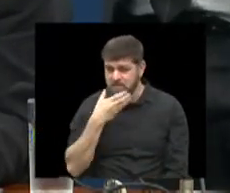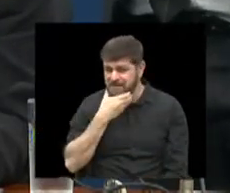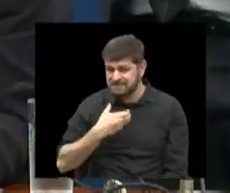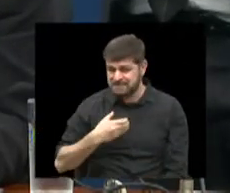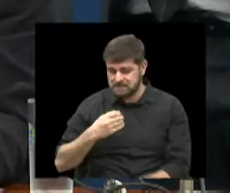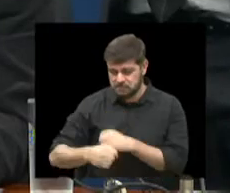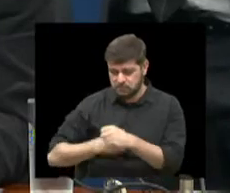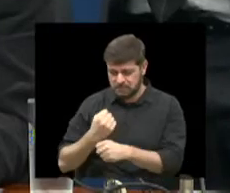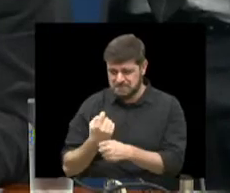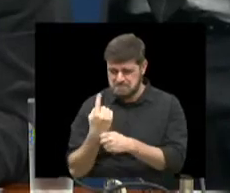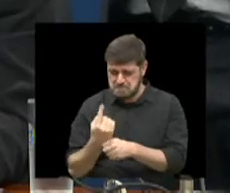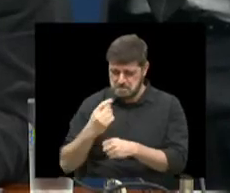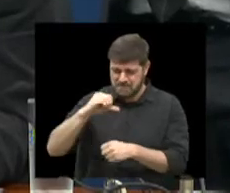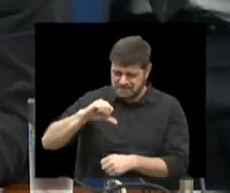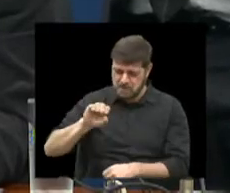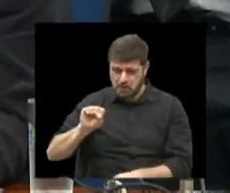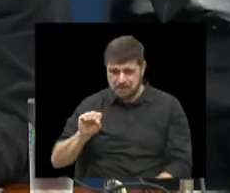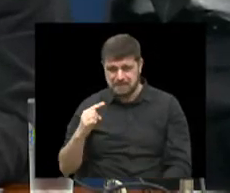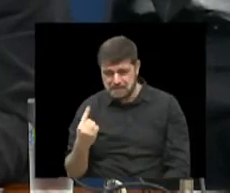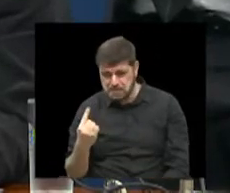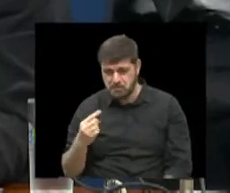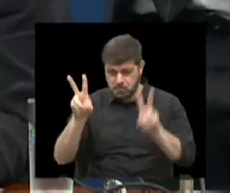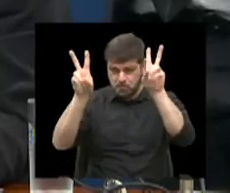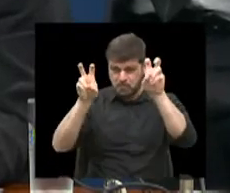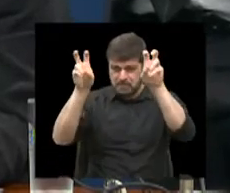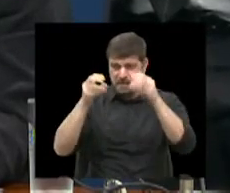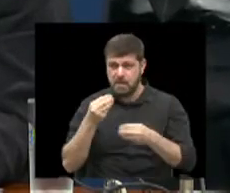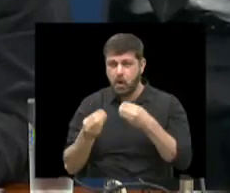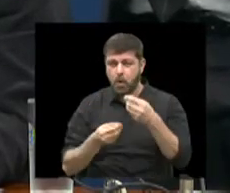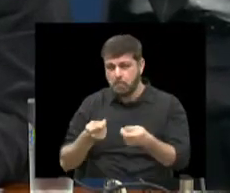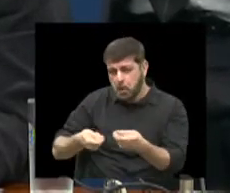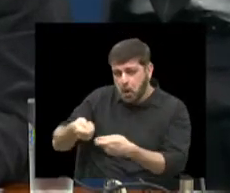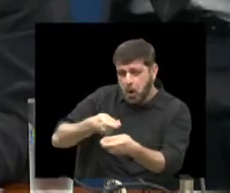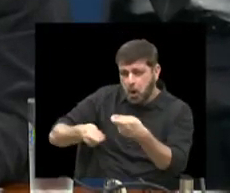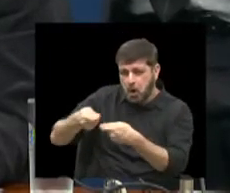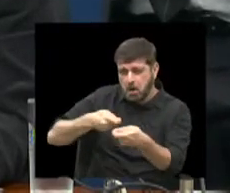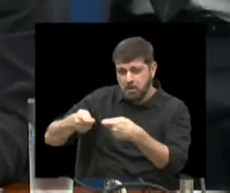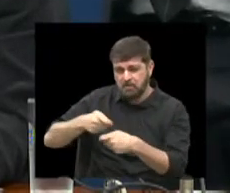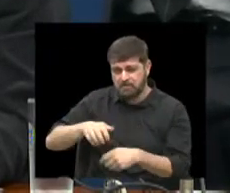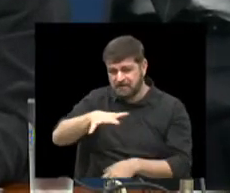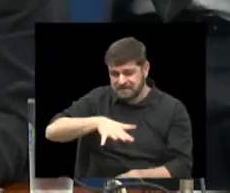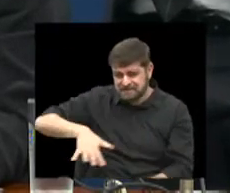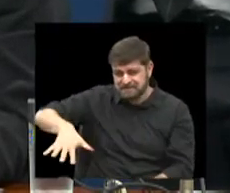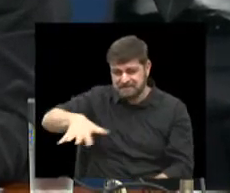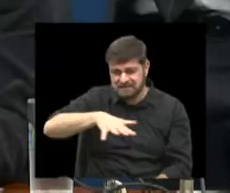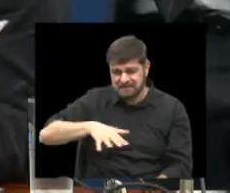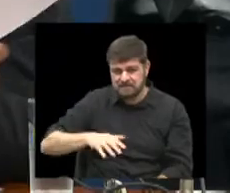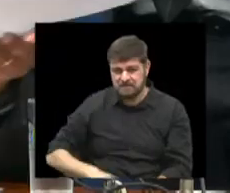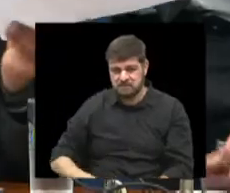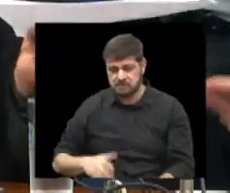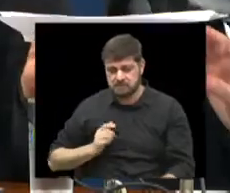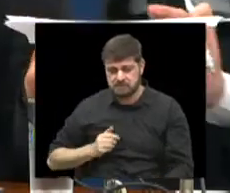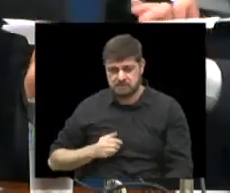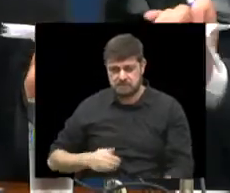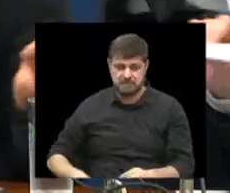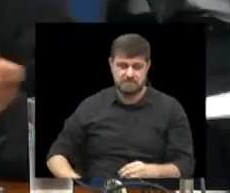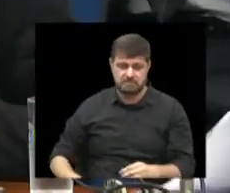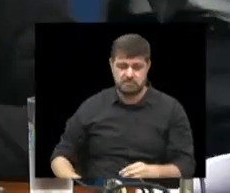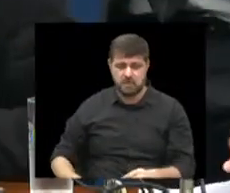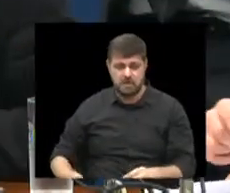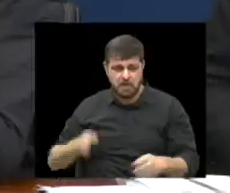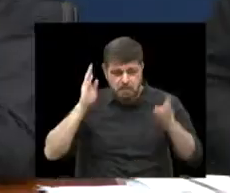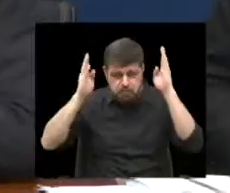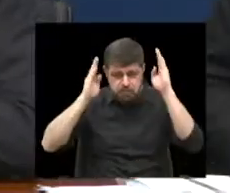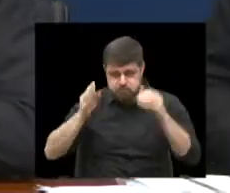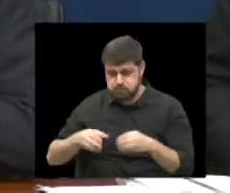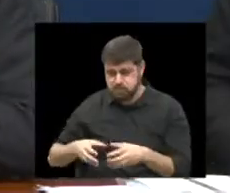de 1981, que dispõe sobre o exercício do comércio em instalações removíveis e dá outras providências.